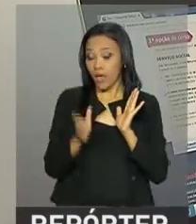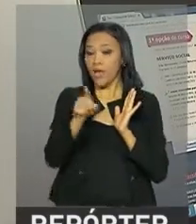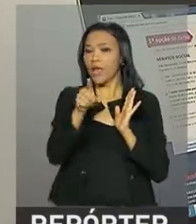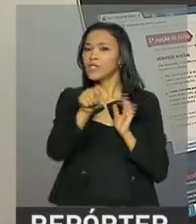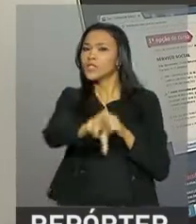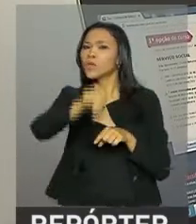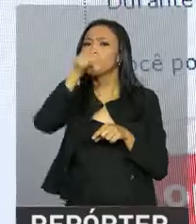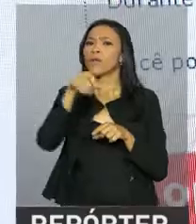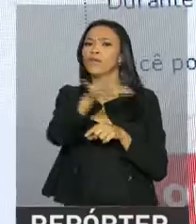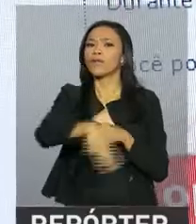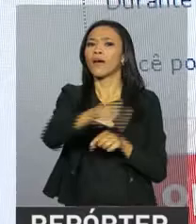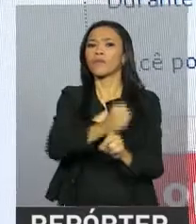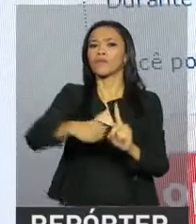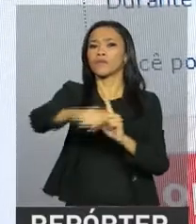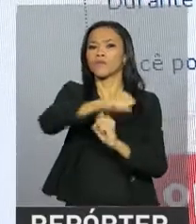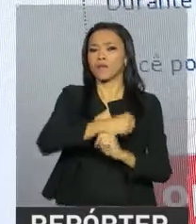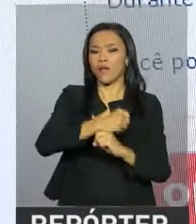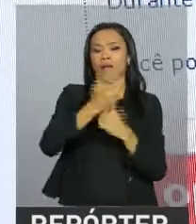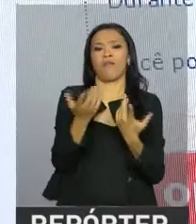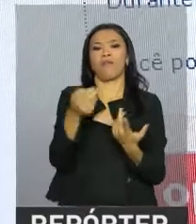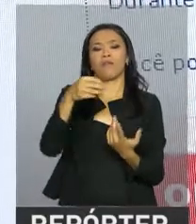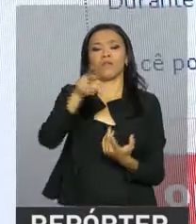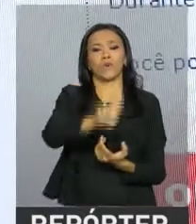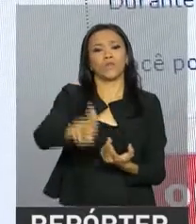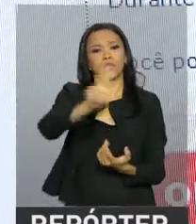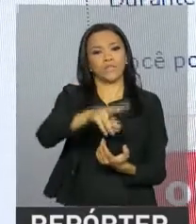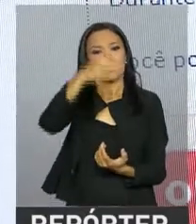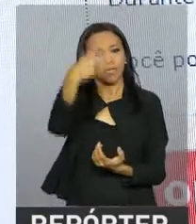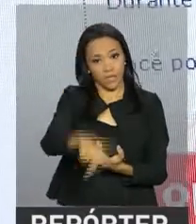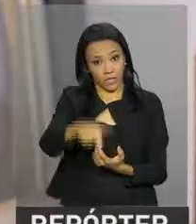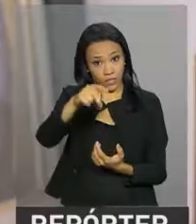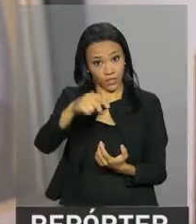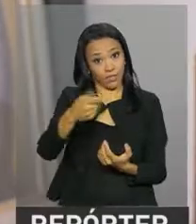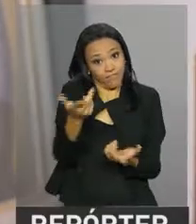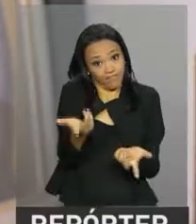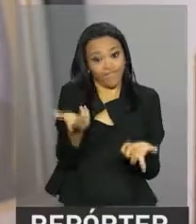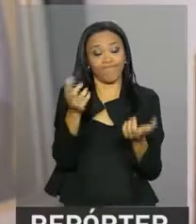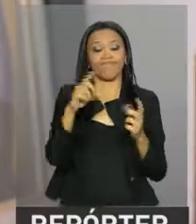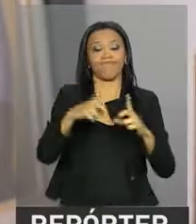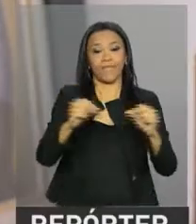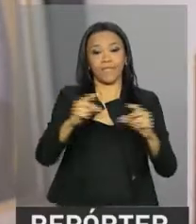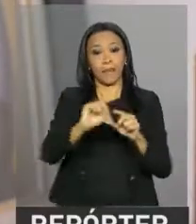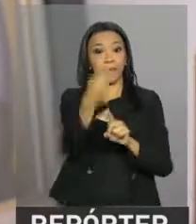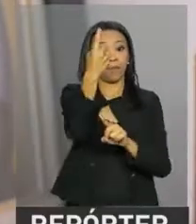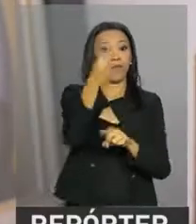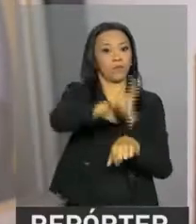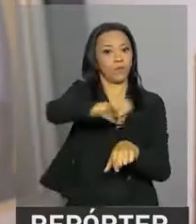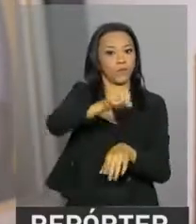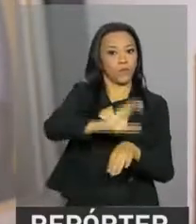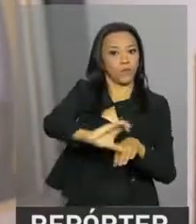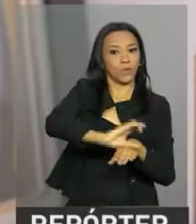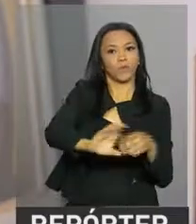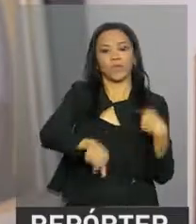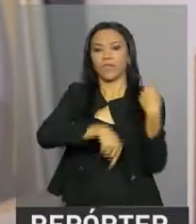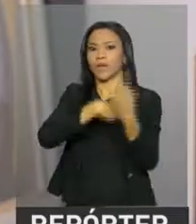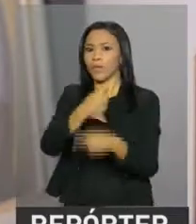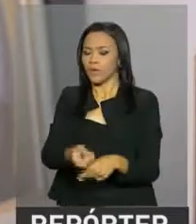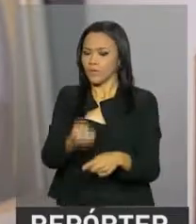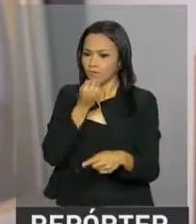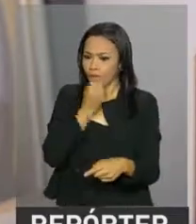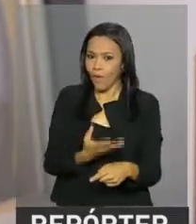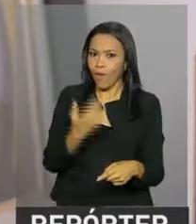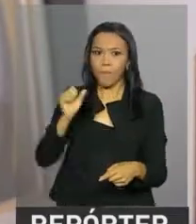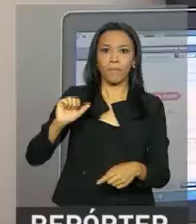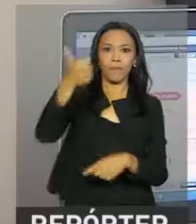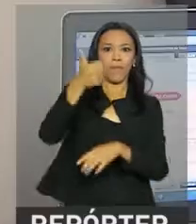serviço social da universidade de brasília como primeira opção e logo na primeira prévia uma boa notícia estava em